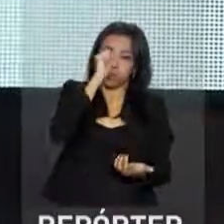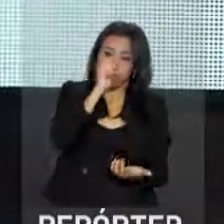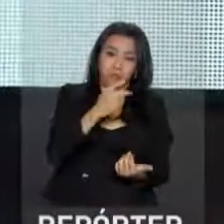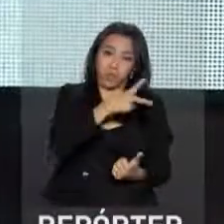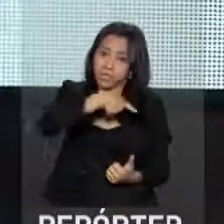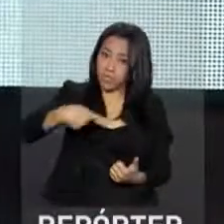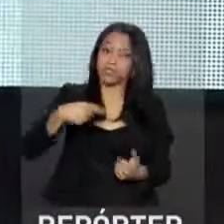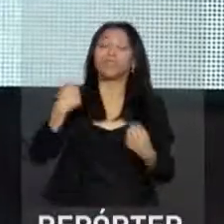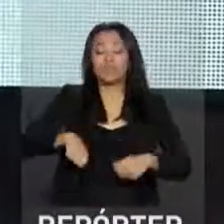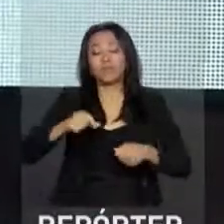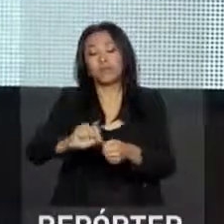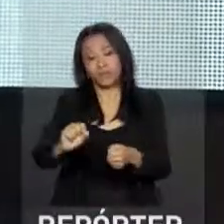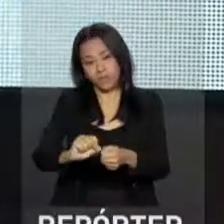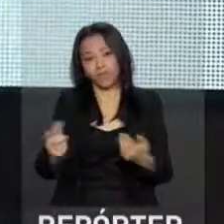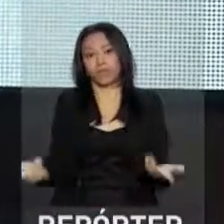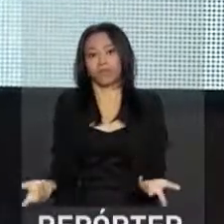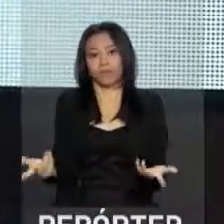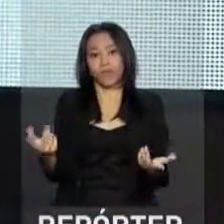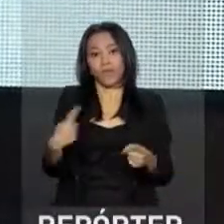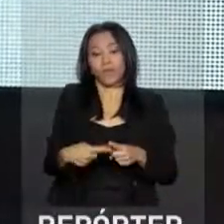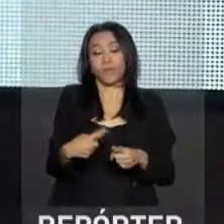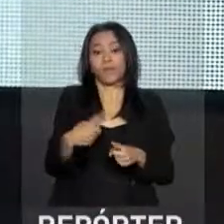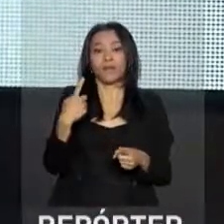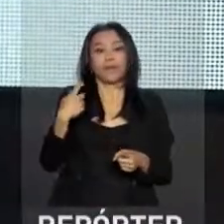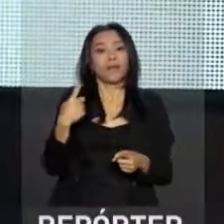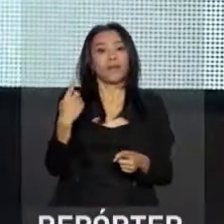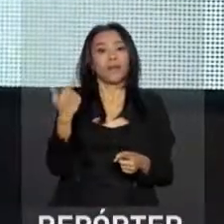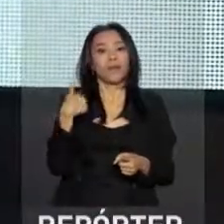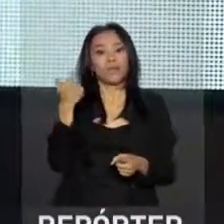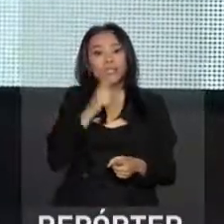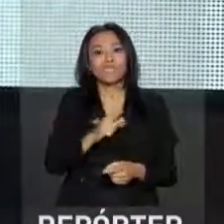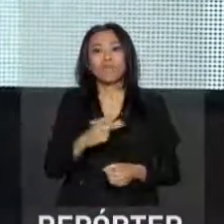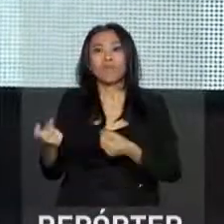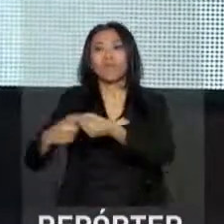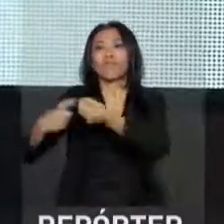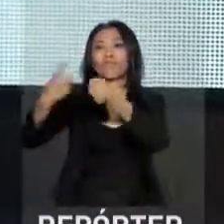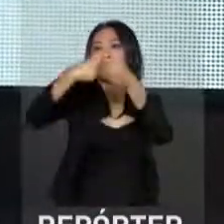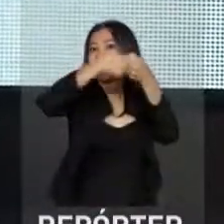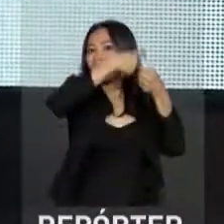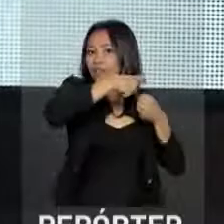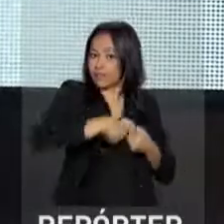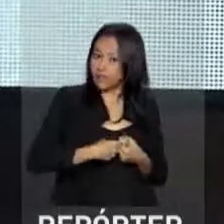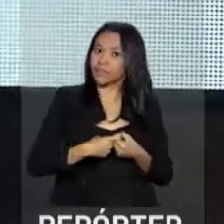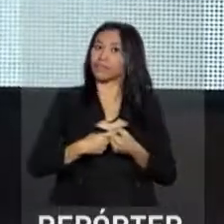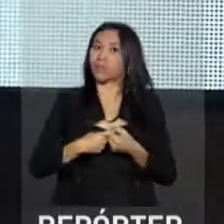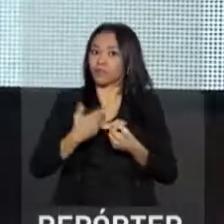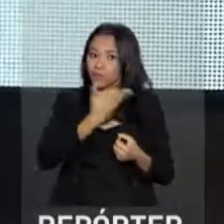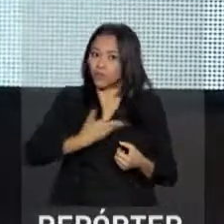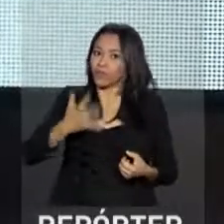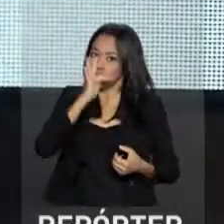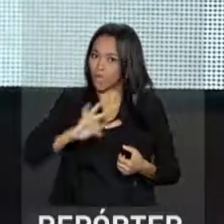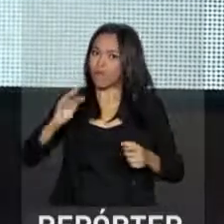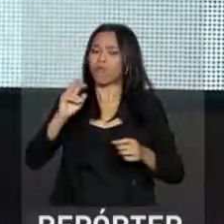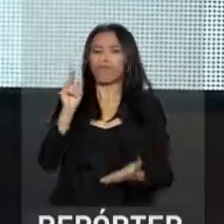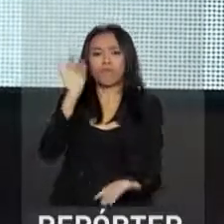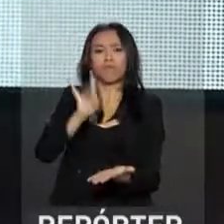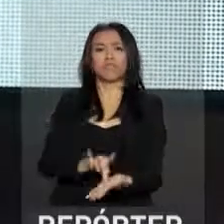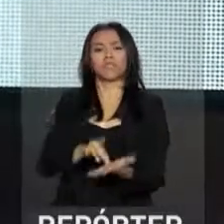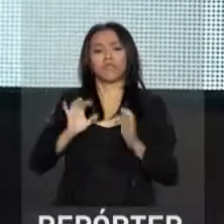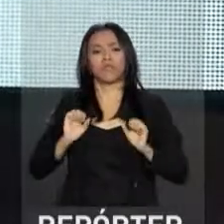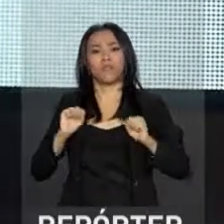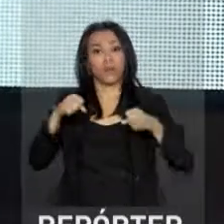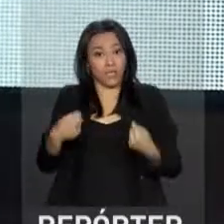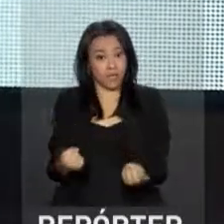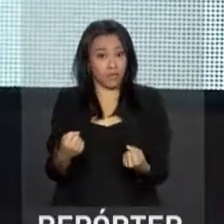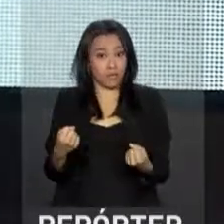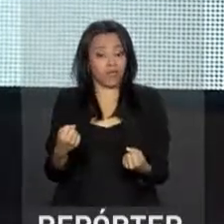federação tem que ser feita, porque daí nós passamos a ter uma federação verdadeira, com fortalecimento dos municípios. Vocês verão que,